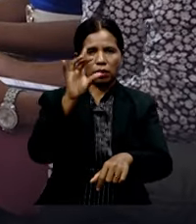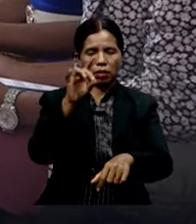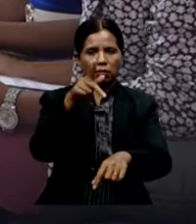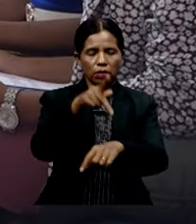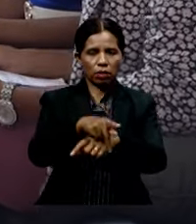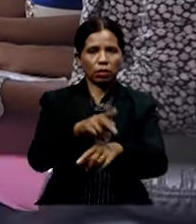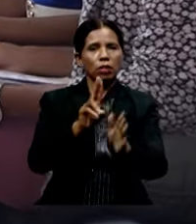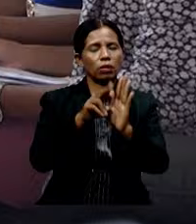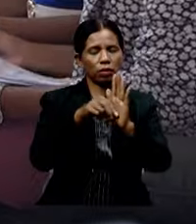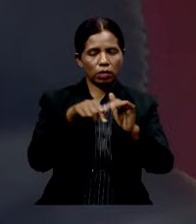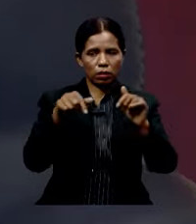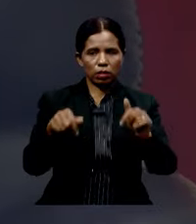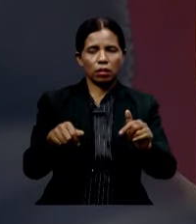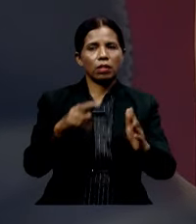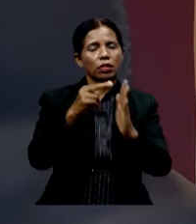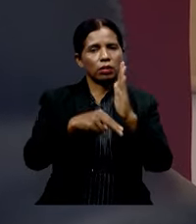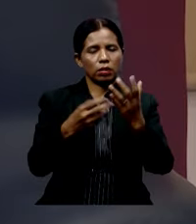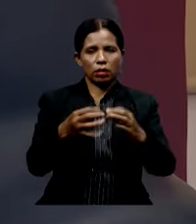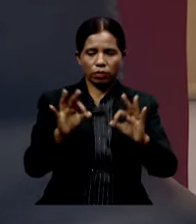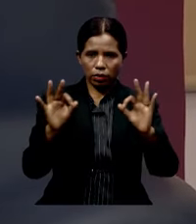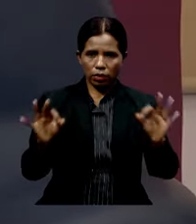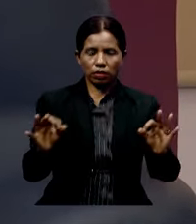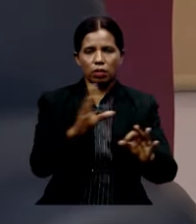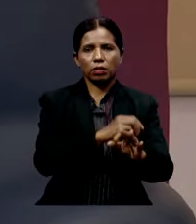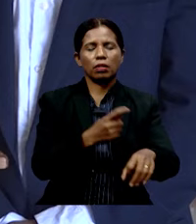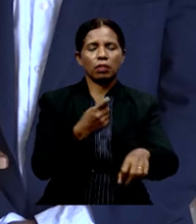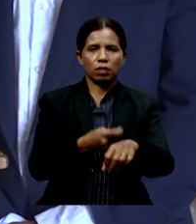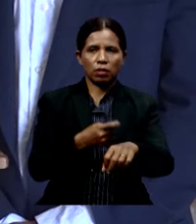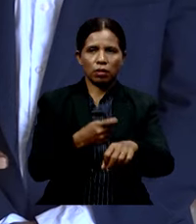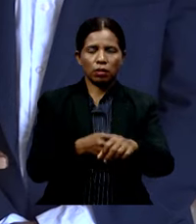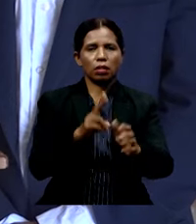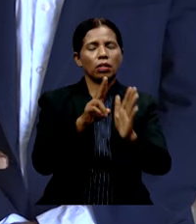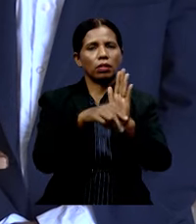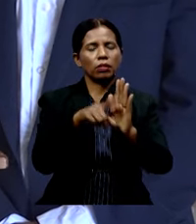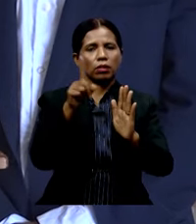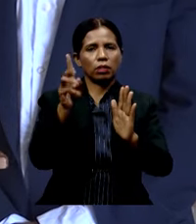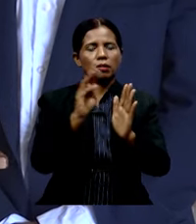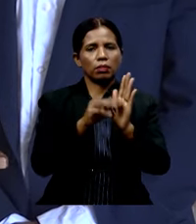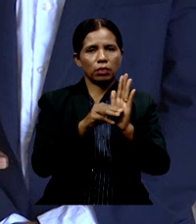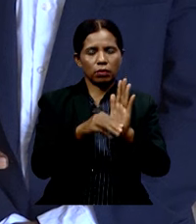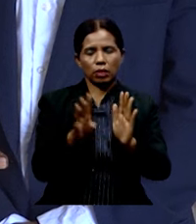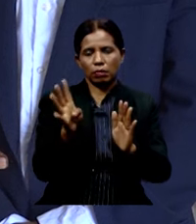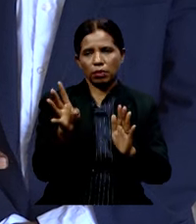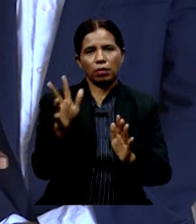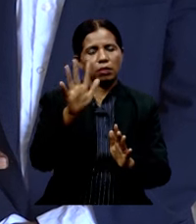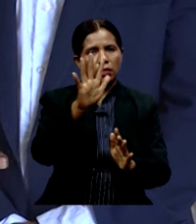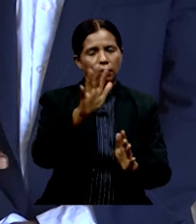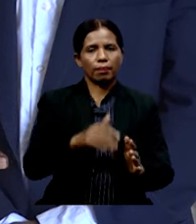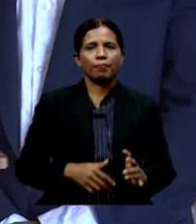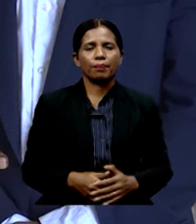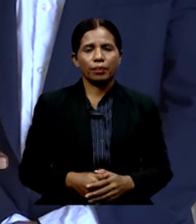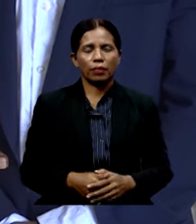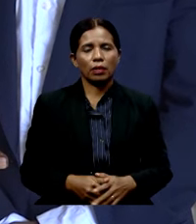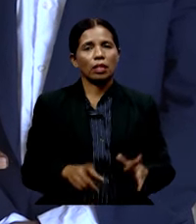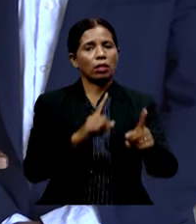horas Timor-Leste a foi notícia nacional remata roduração tempo horas ida minuto hatnu loresin lima. Além de né, e a